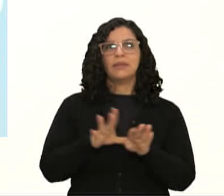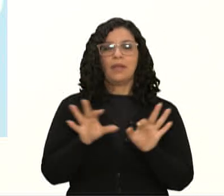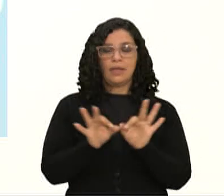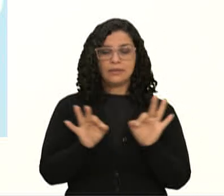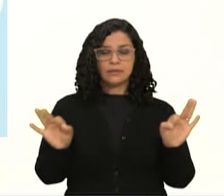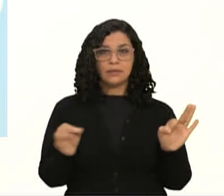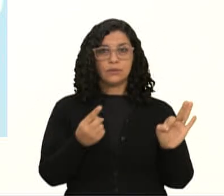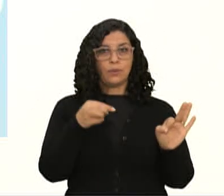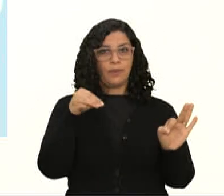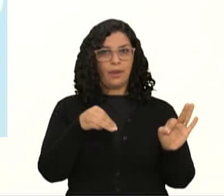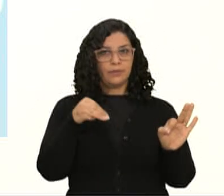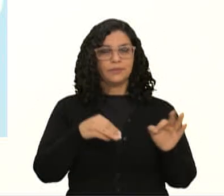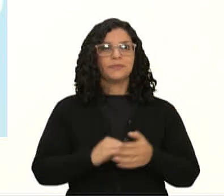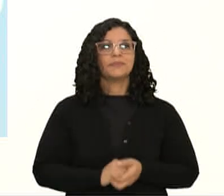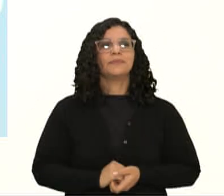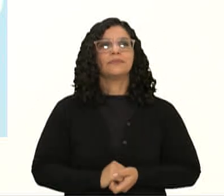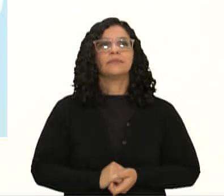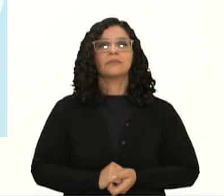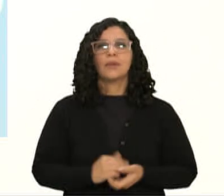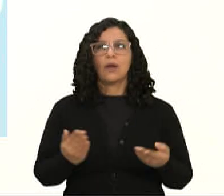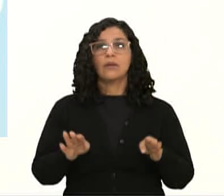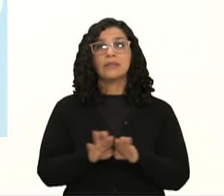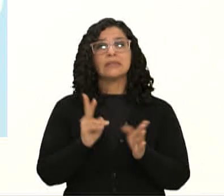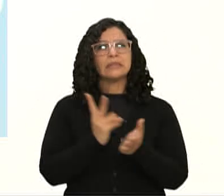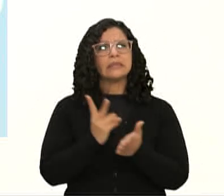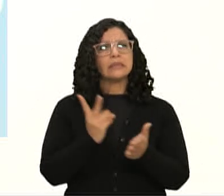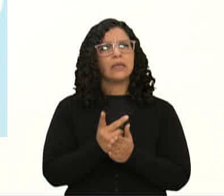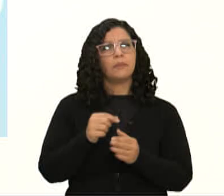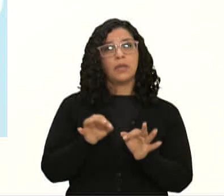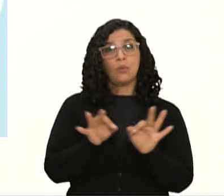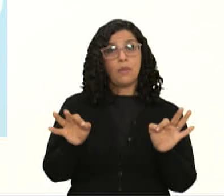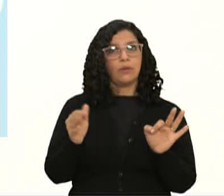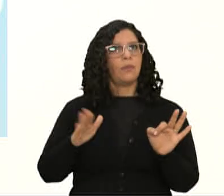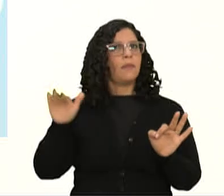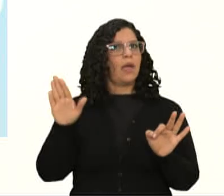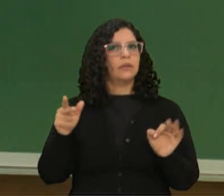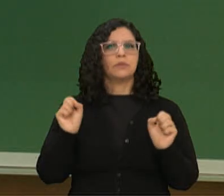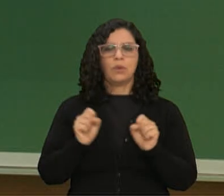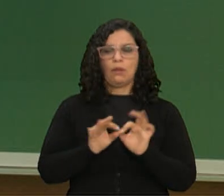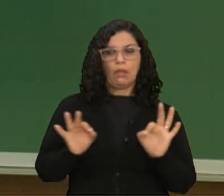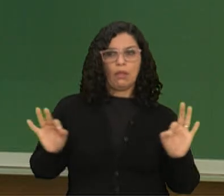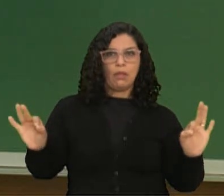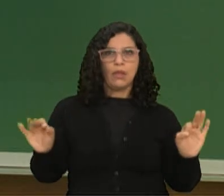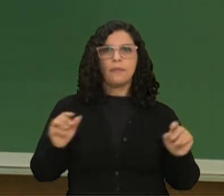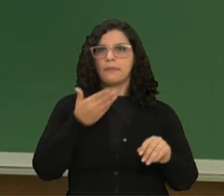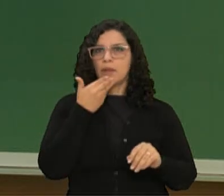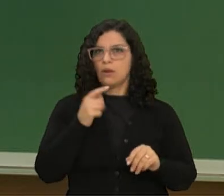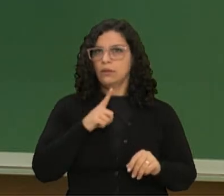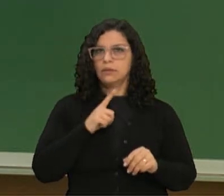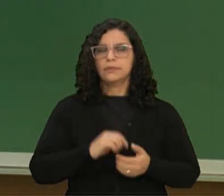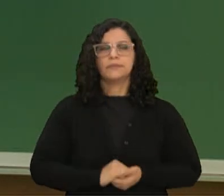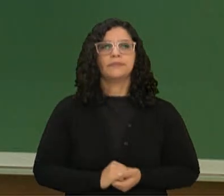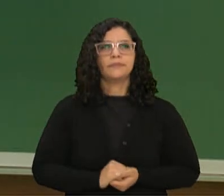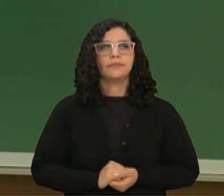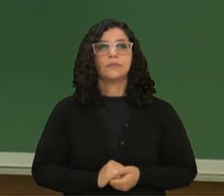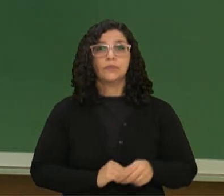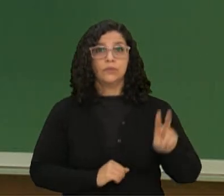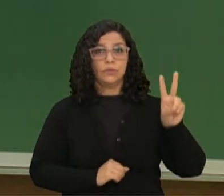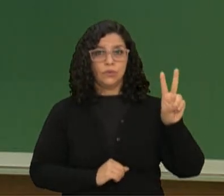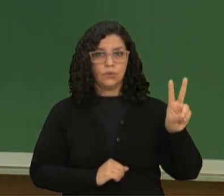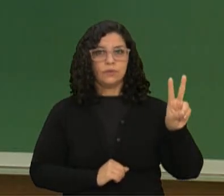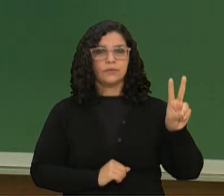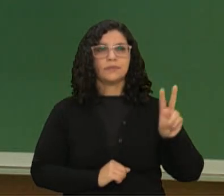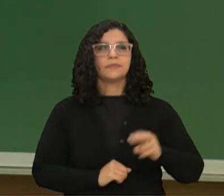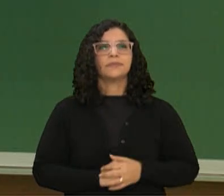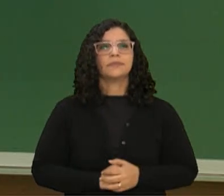mantendo 1 metro de distância. O recomendado é a partir de 1 metro. Se puder deixar mais do que isso, melhor ainda. Number 2,